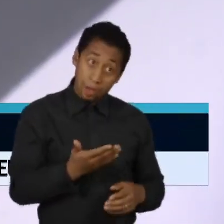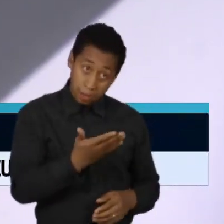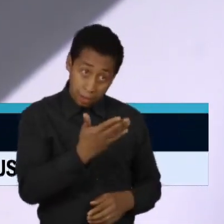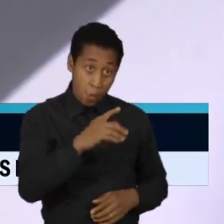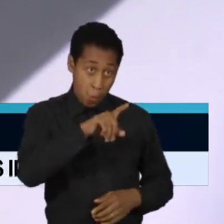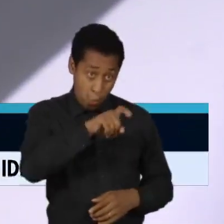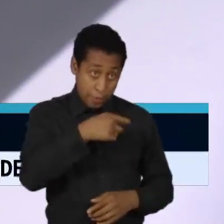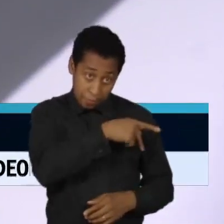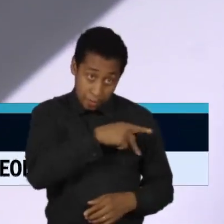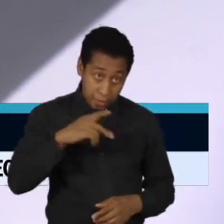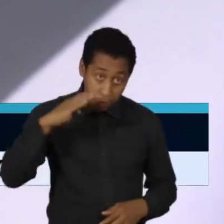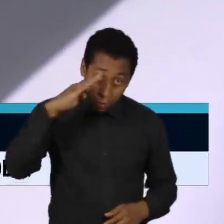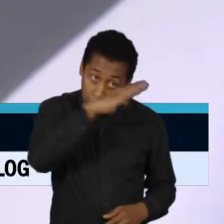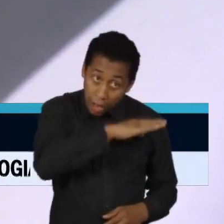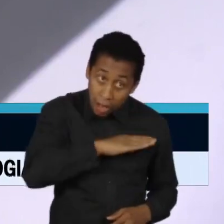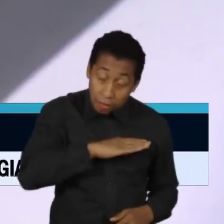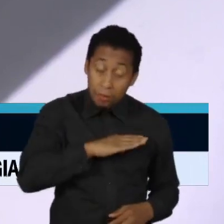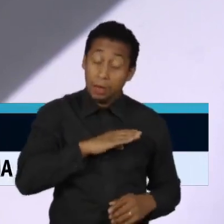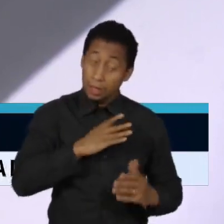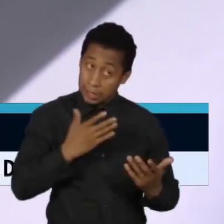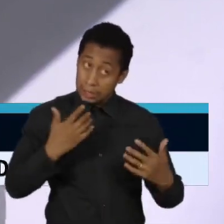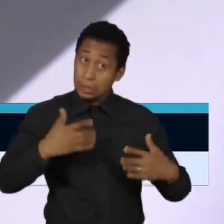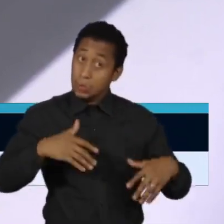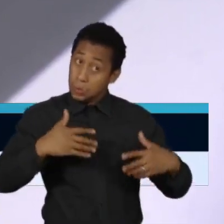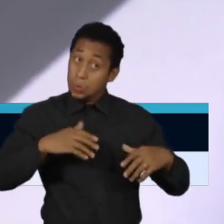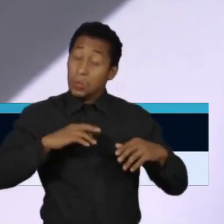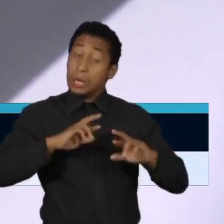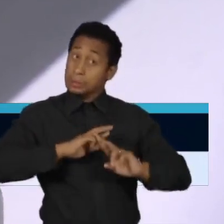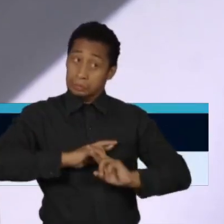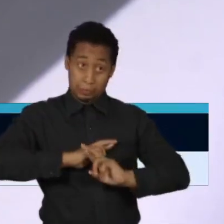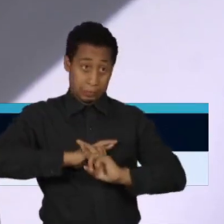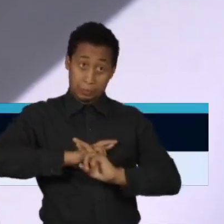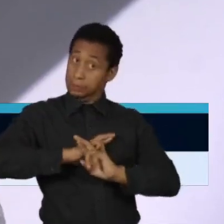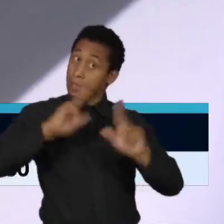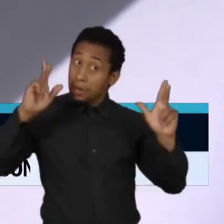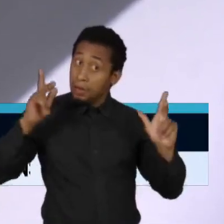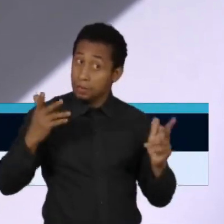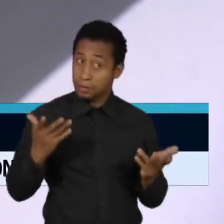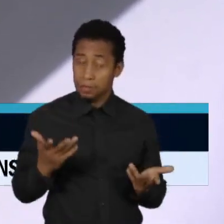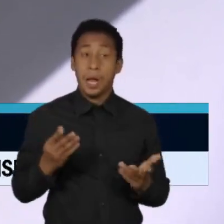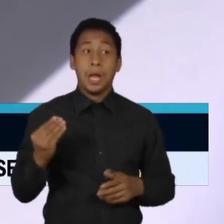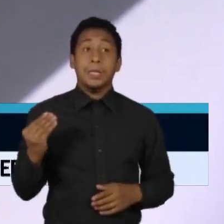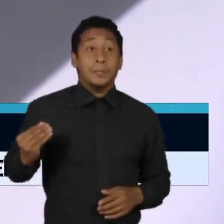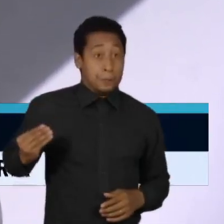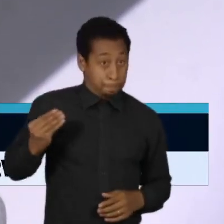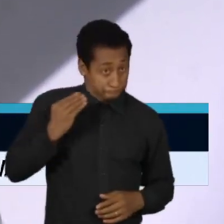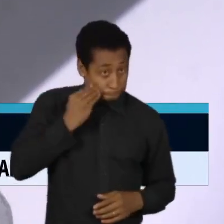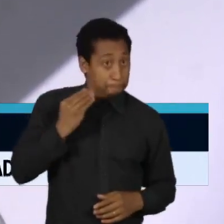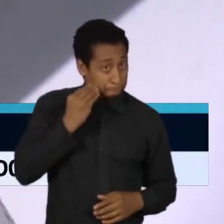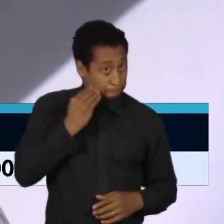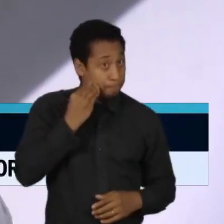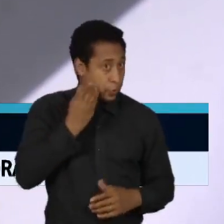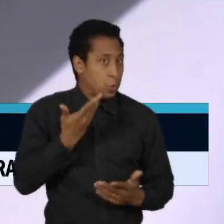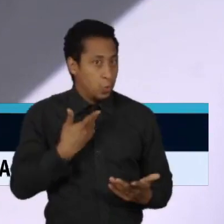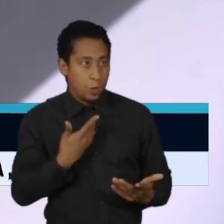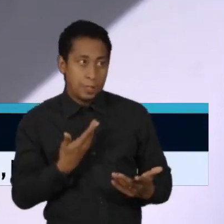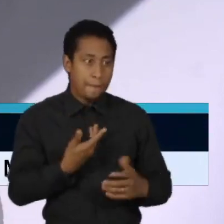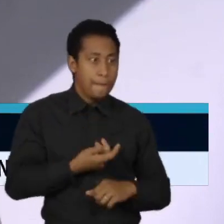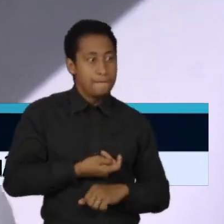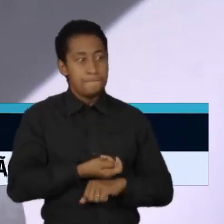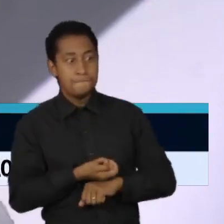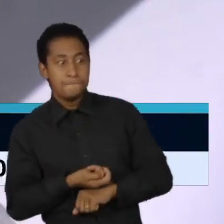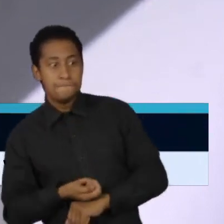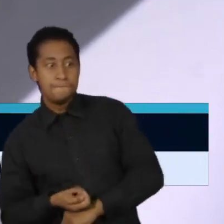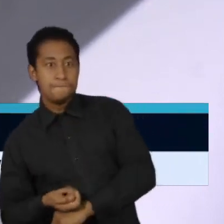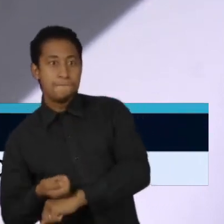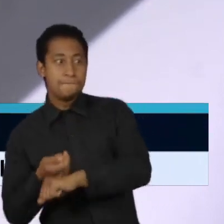é um presidente transgressor, né? Esse é um presidente que gosta e tentou pôr fogo, fazendo o trocadilho em Roma, no